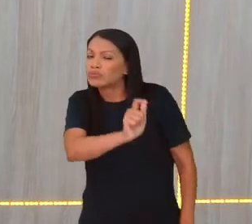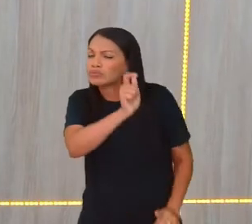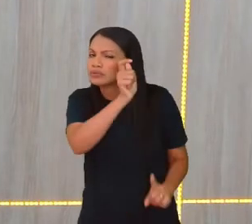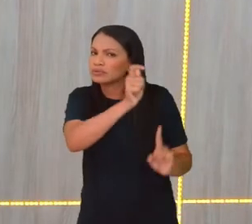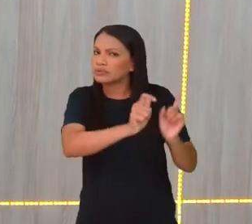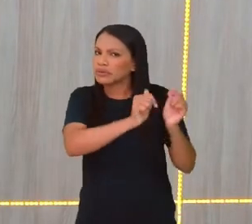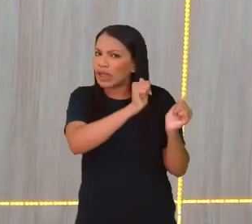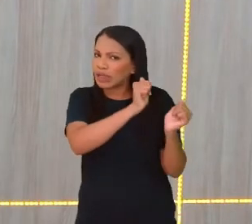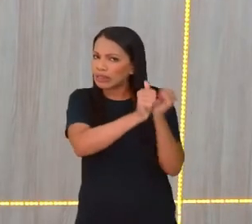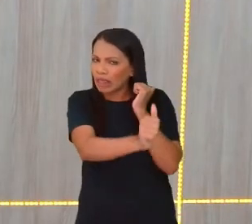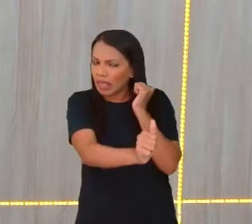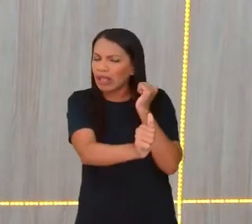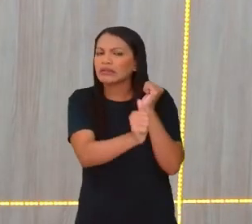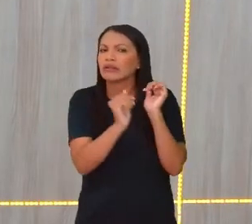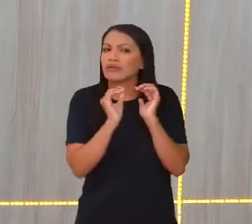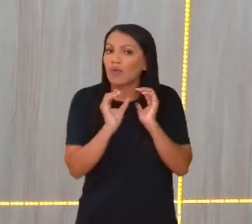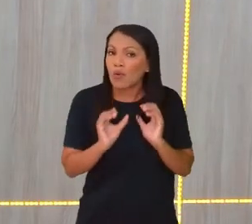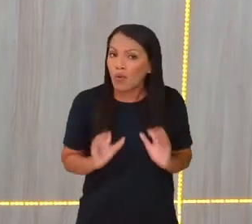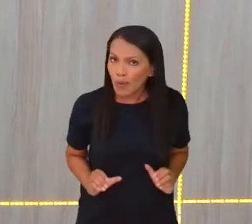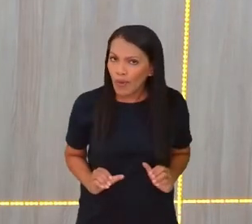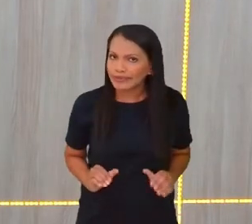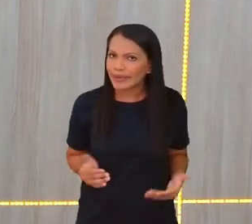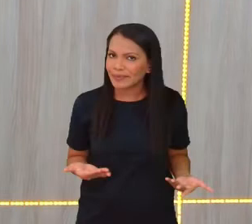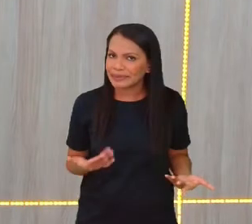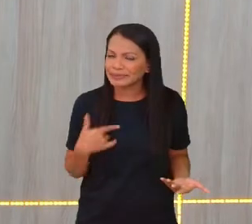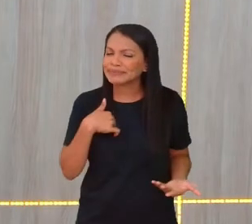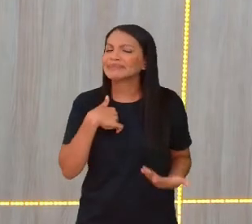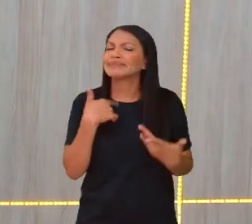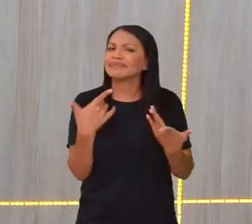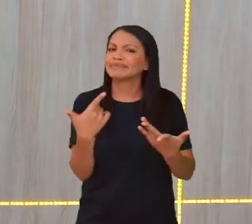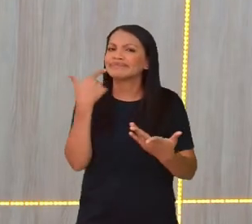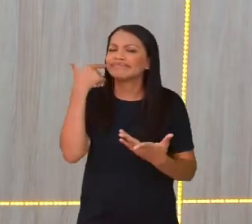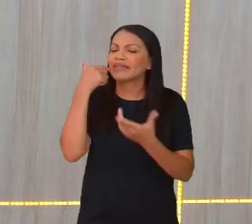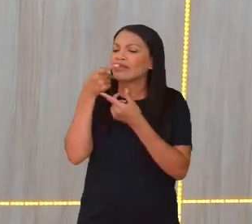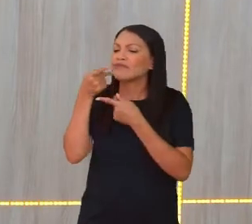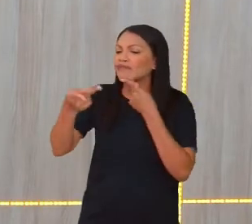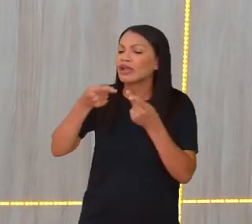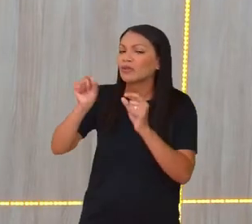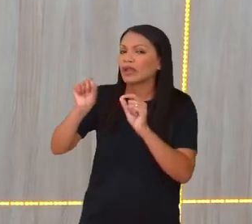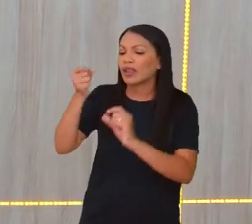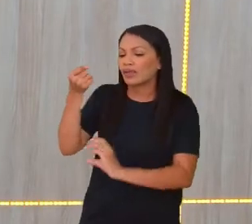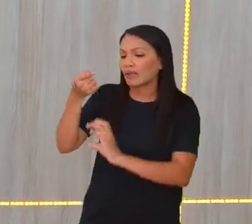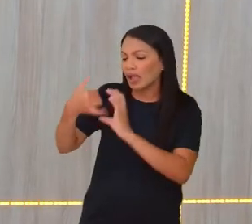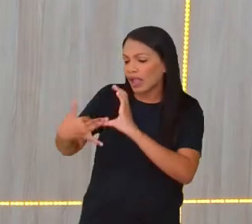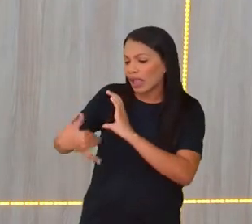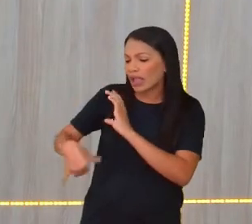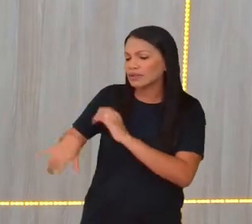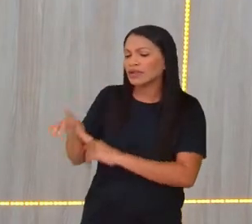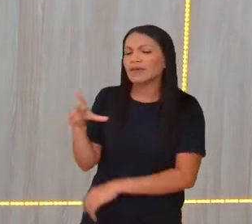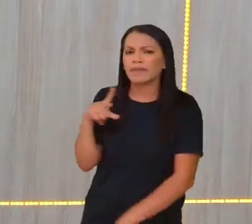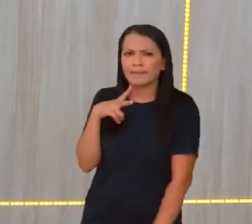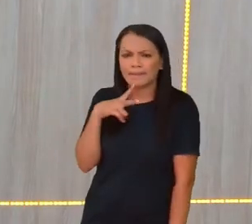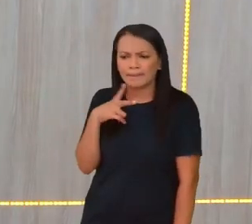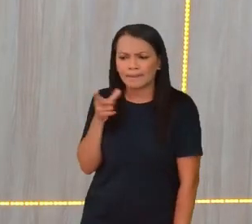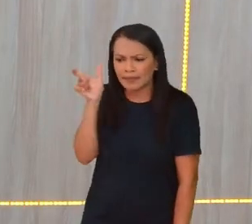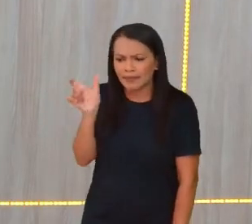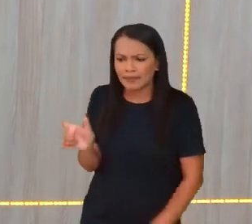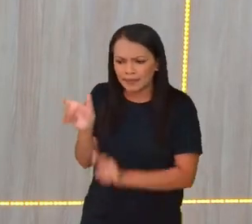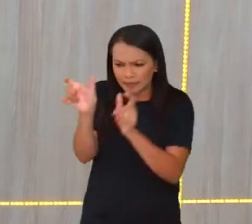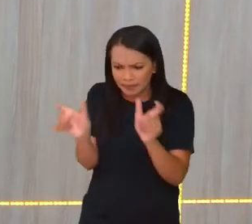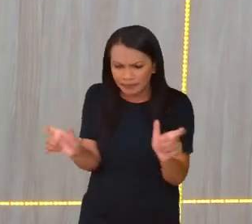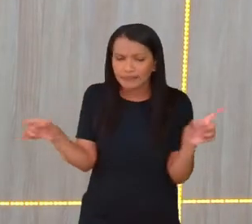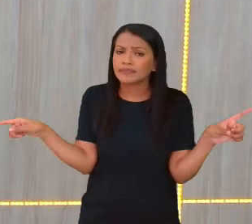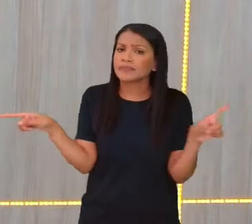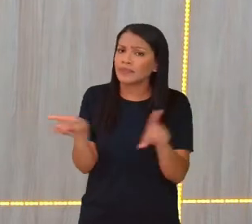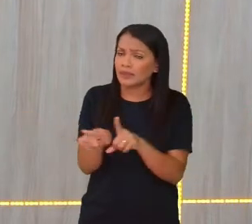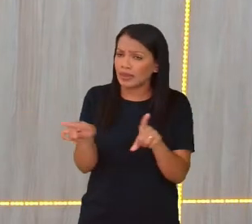ali durante aquele combate. E aí falando sobre as características individuais, né? Que contam muito aí para essa